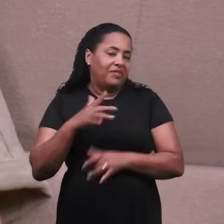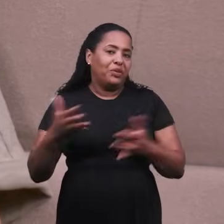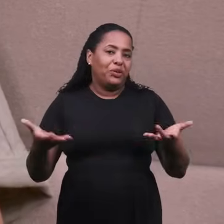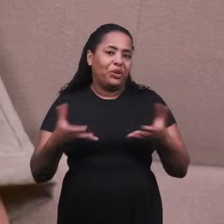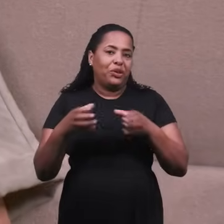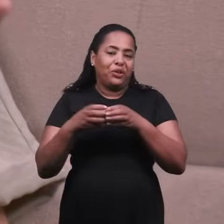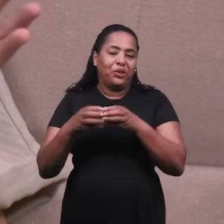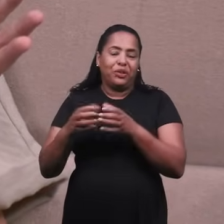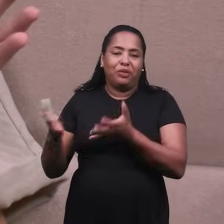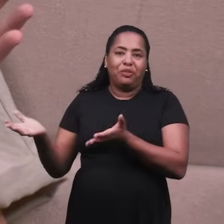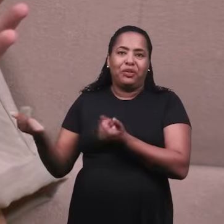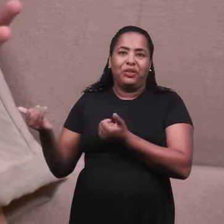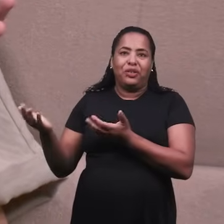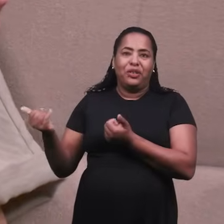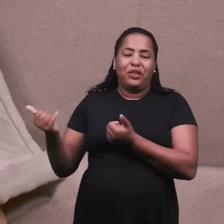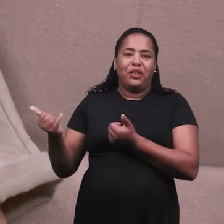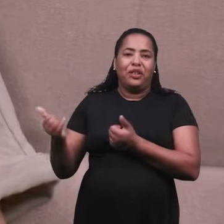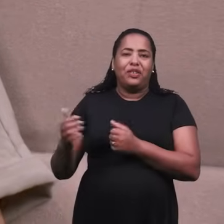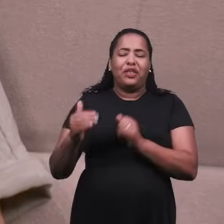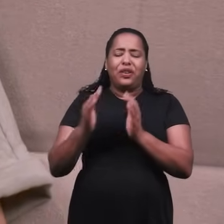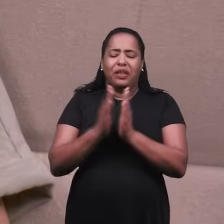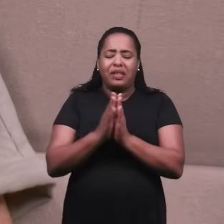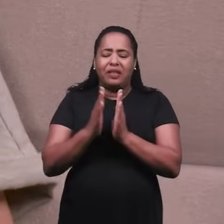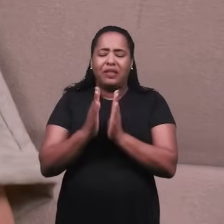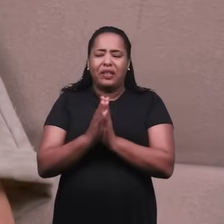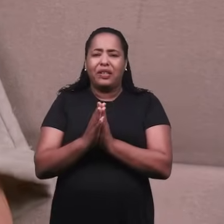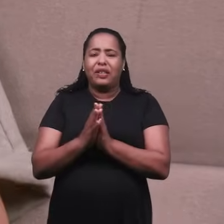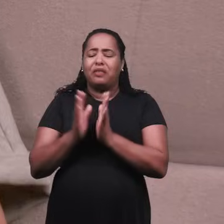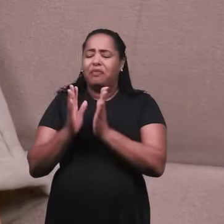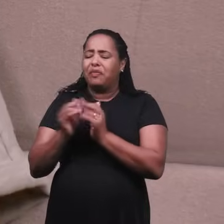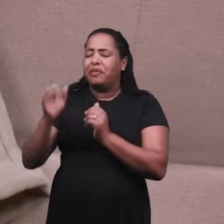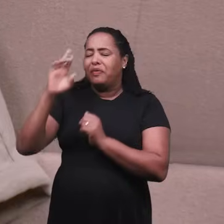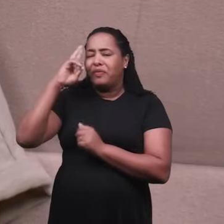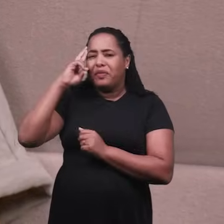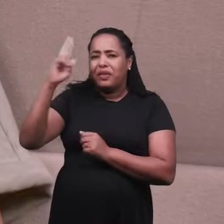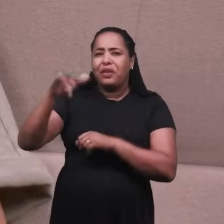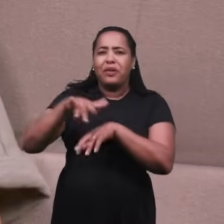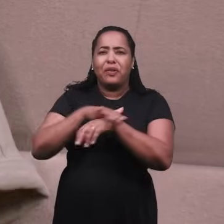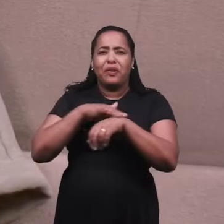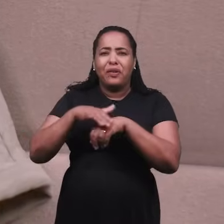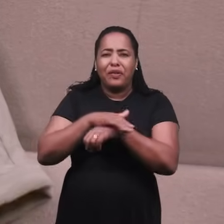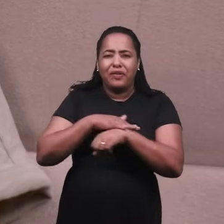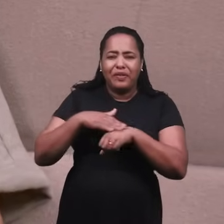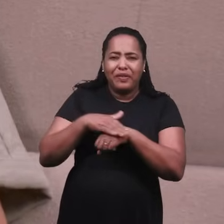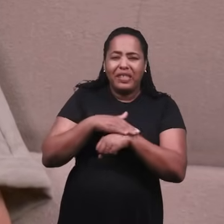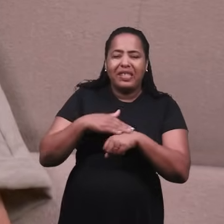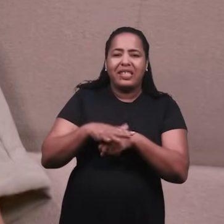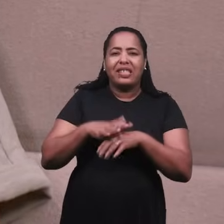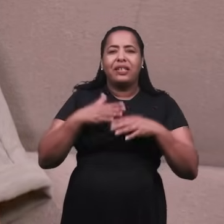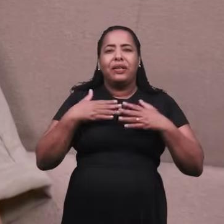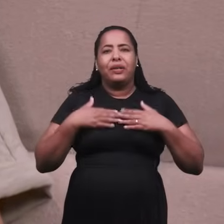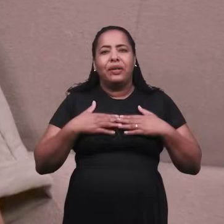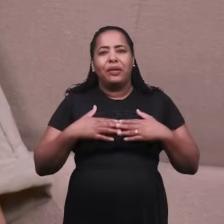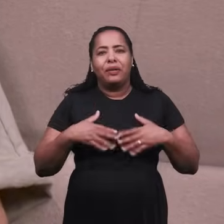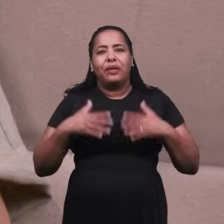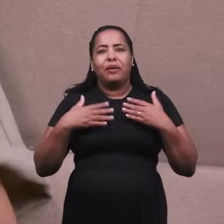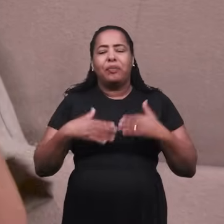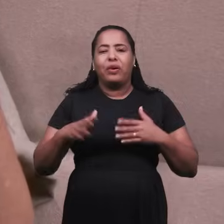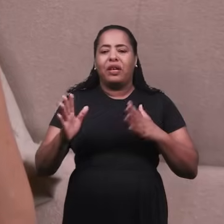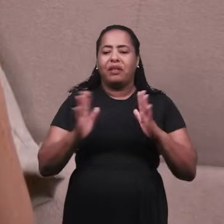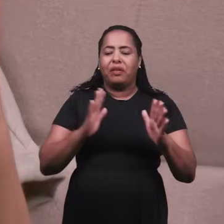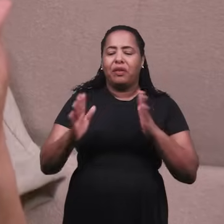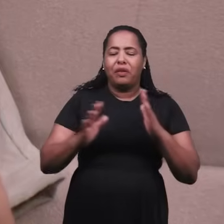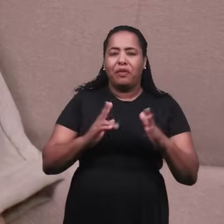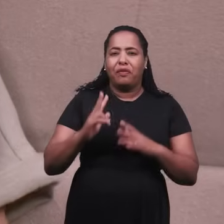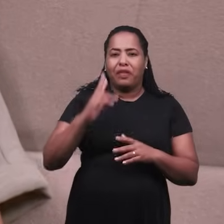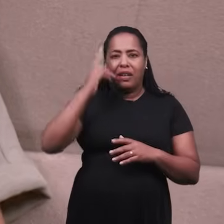Hoje eu estou lá com um grupo de jovens que a gente estava orando, buscando ao Senhor, conversando muito para que elas se acalmassem, porque estavam na